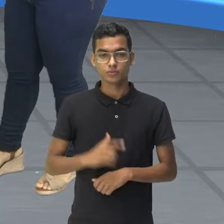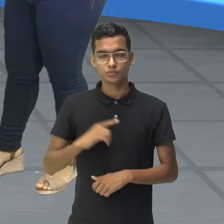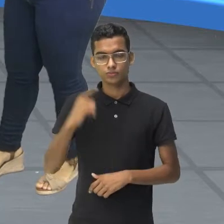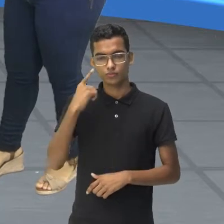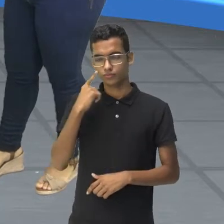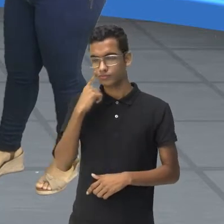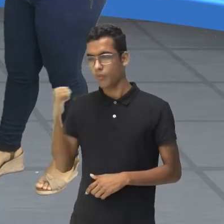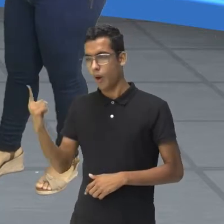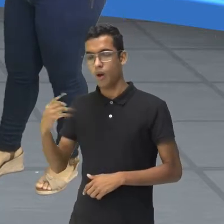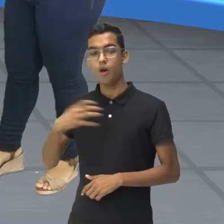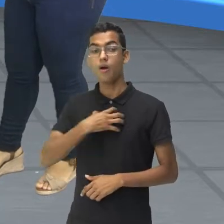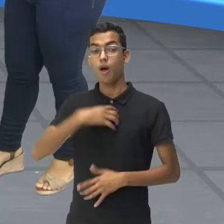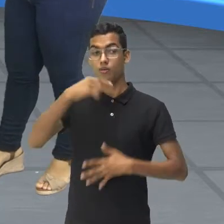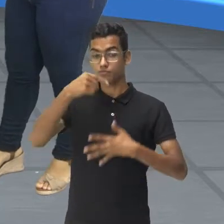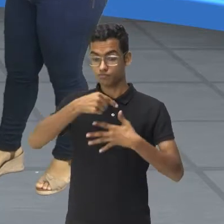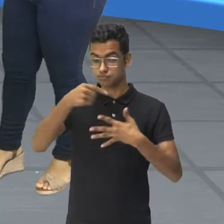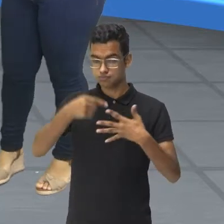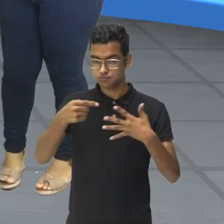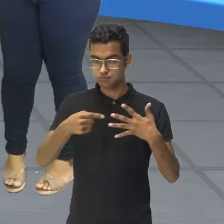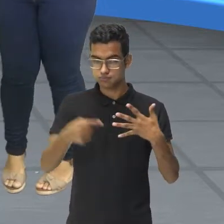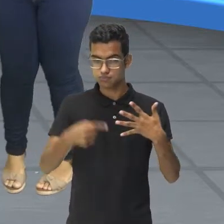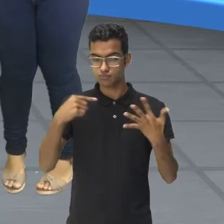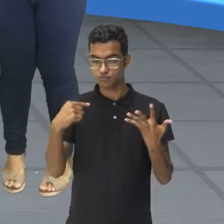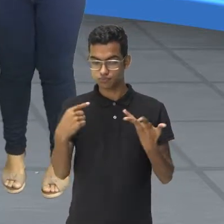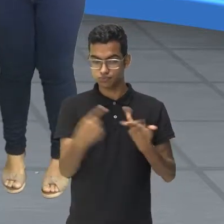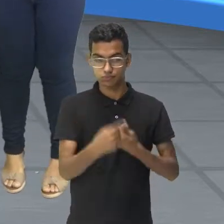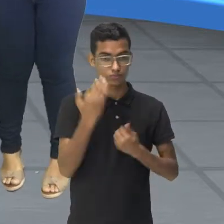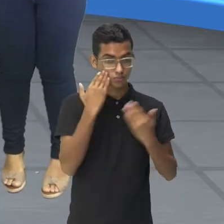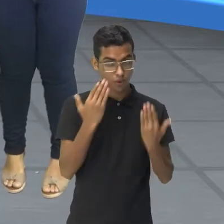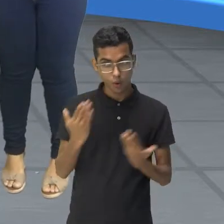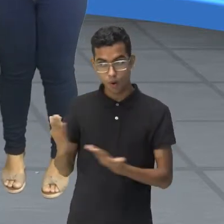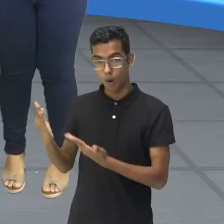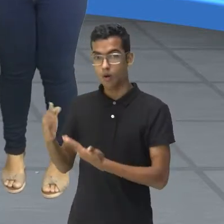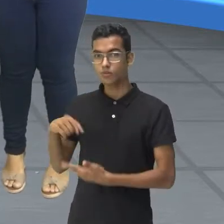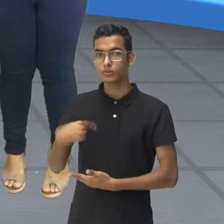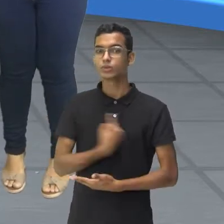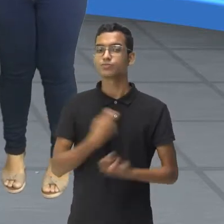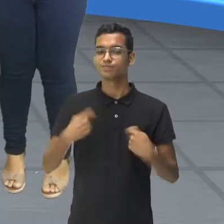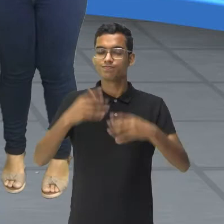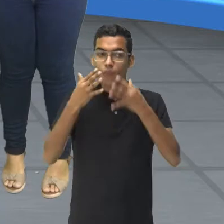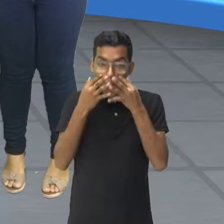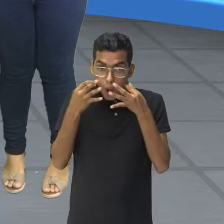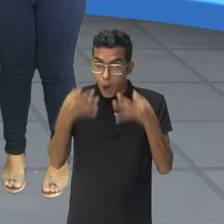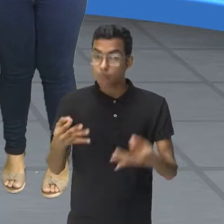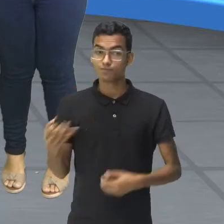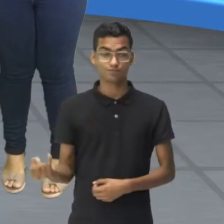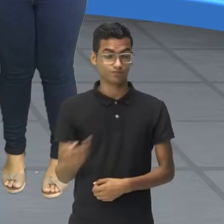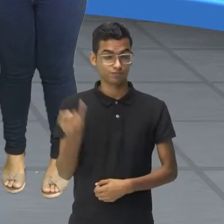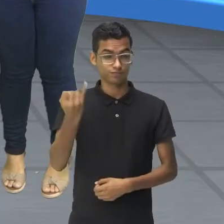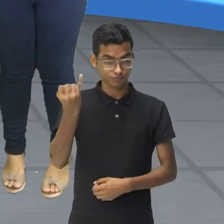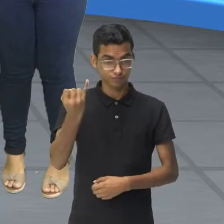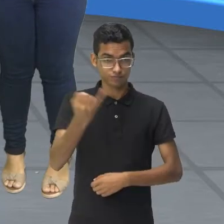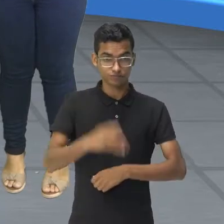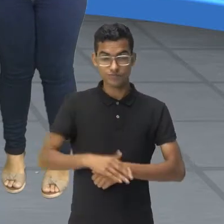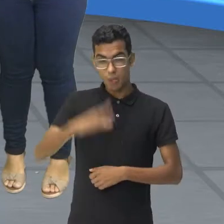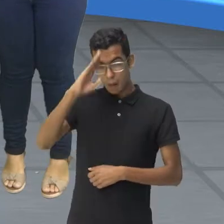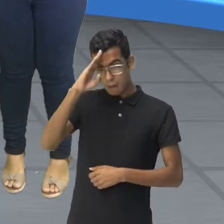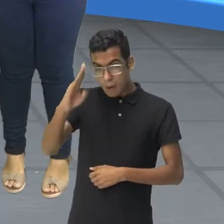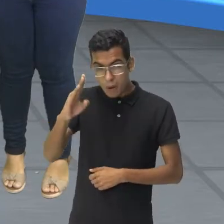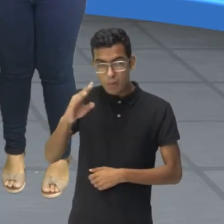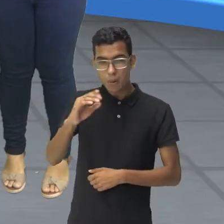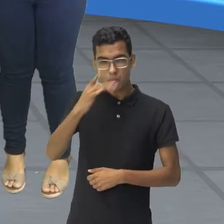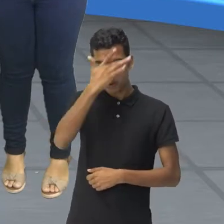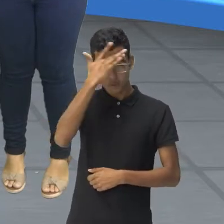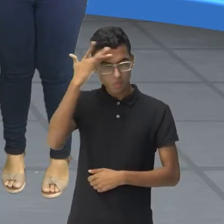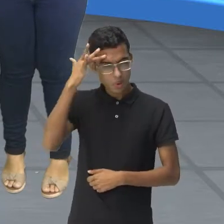aqui são os sintomas que a gente tem que ficar, ó, de olho, principalmente aquelas pessoas que não sabem que